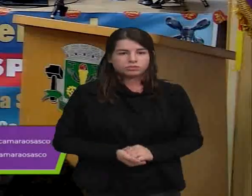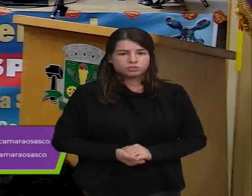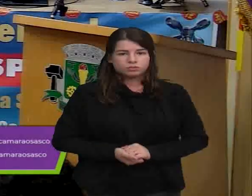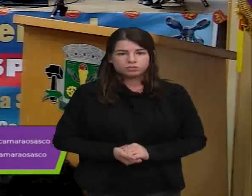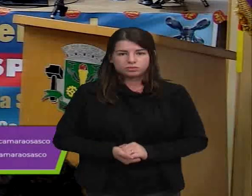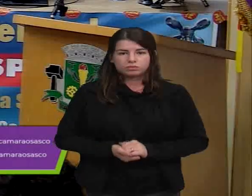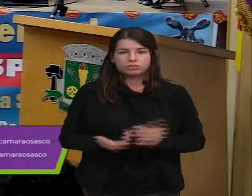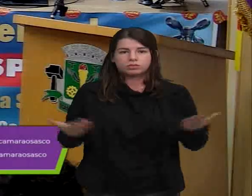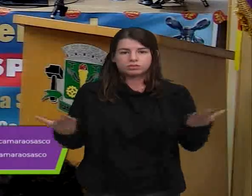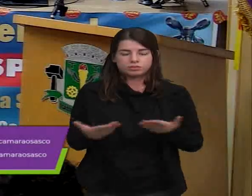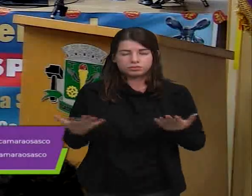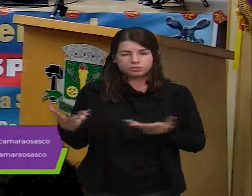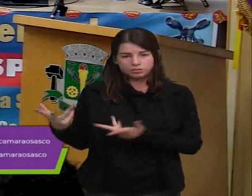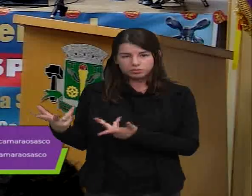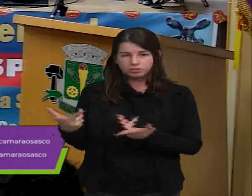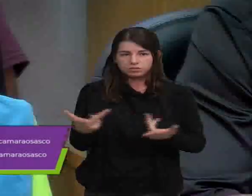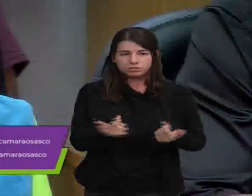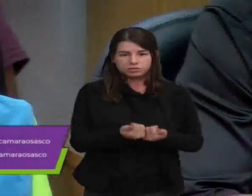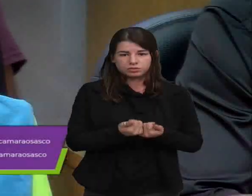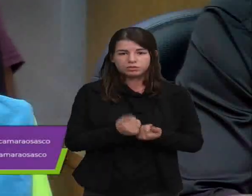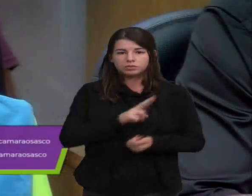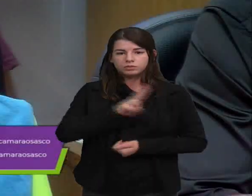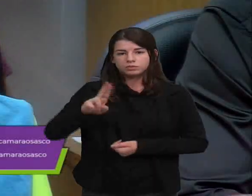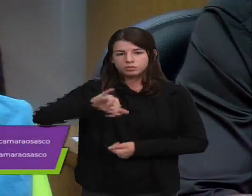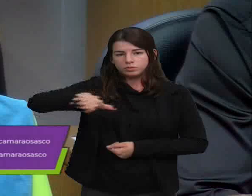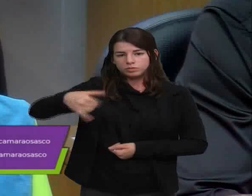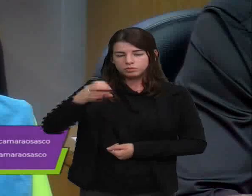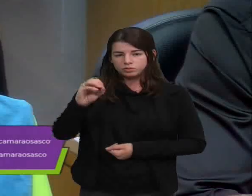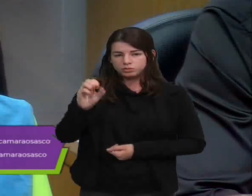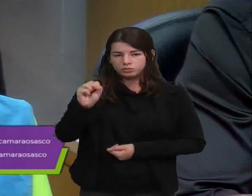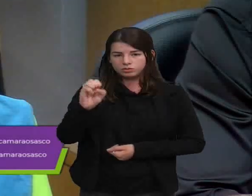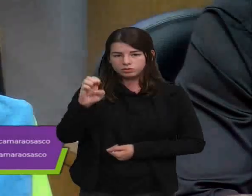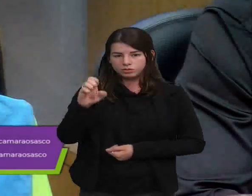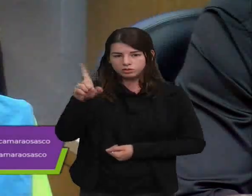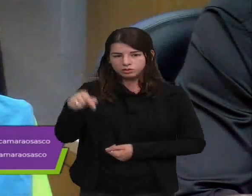E agora eu convido o José Antônio Faguinho,